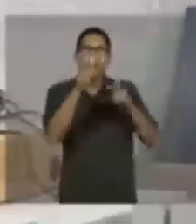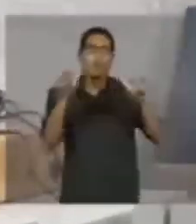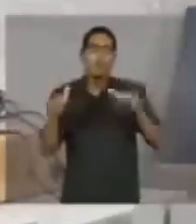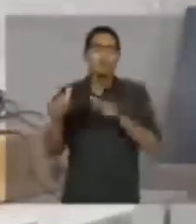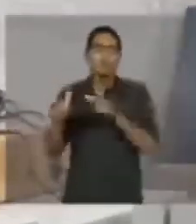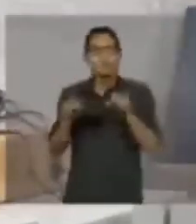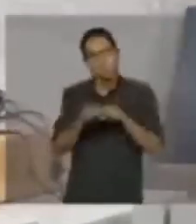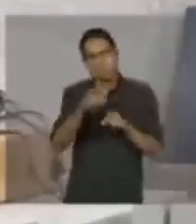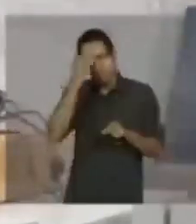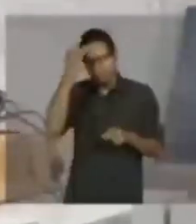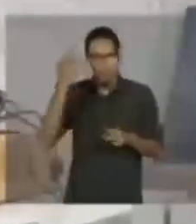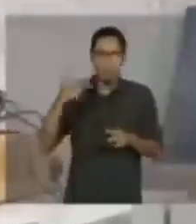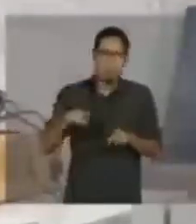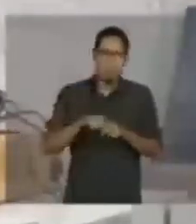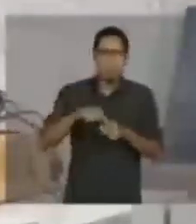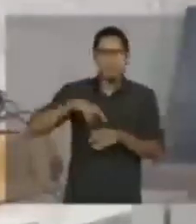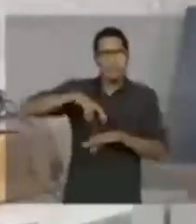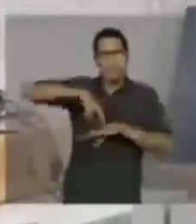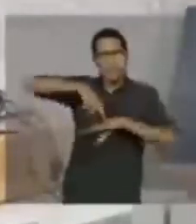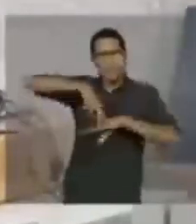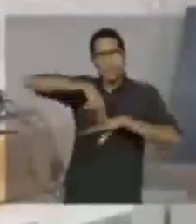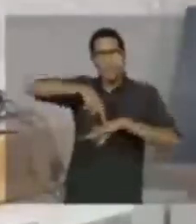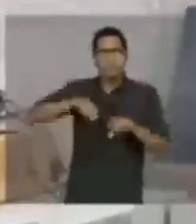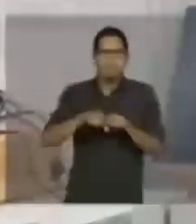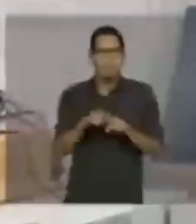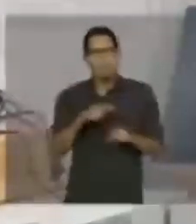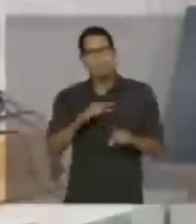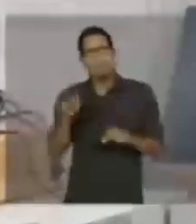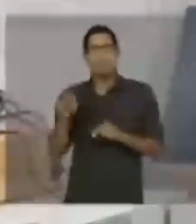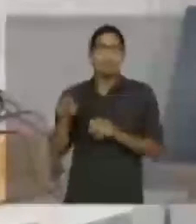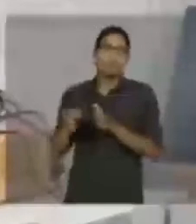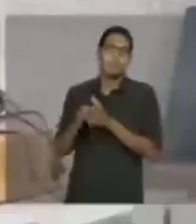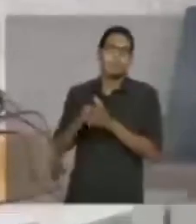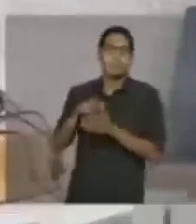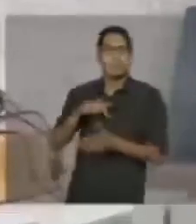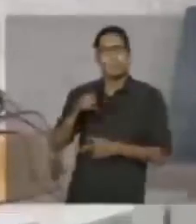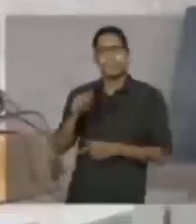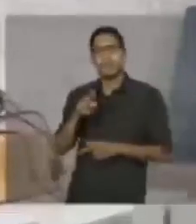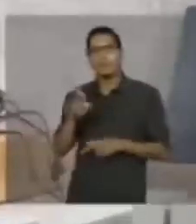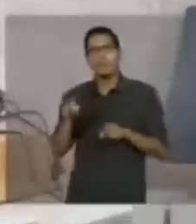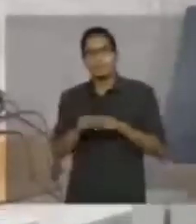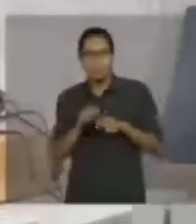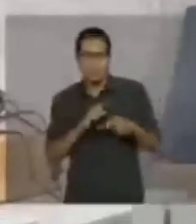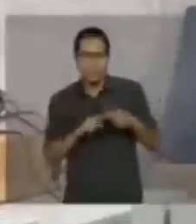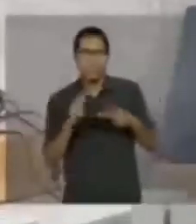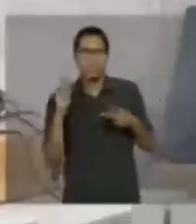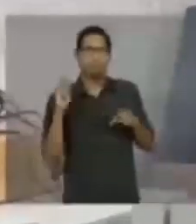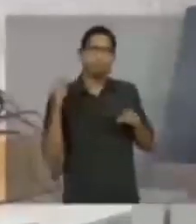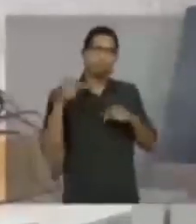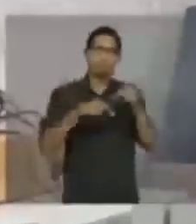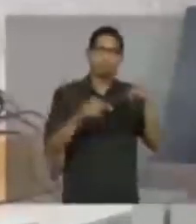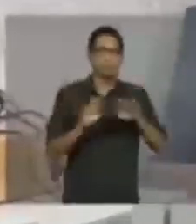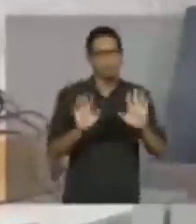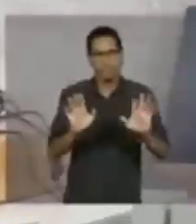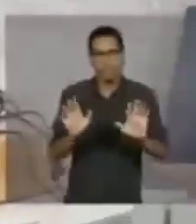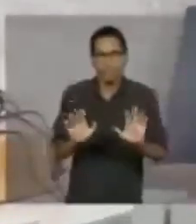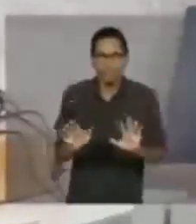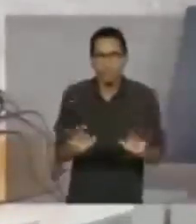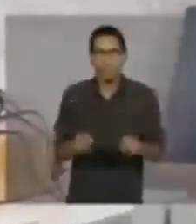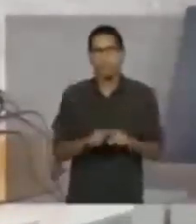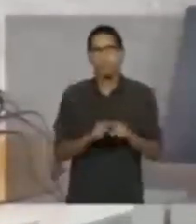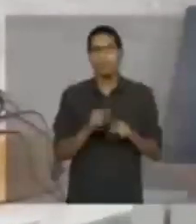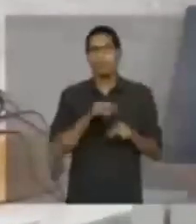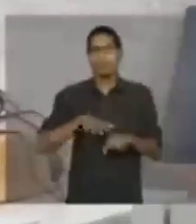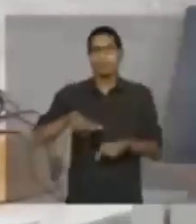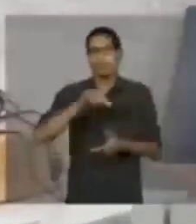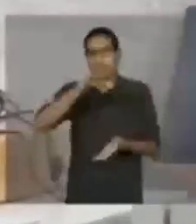tem bailarinos do corpo de baile que vêm de Perus ou vêm do Grajaú. Então, não é tão simples